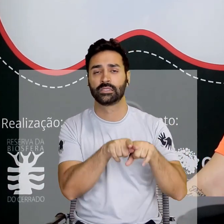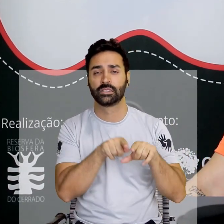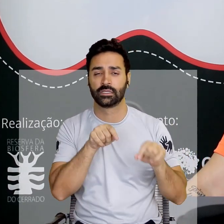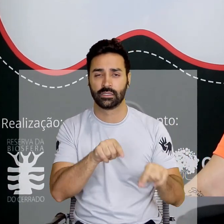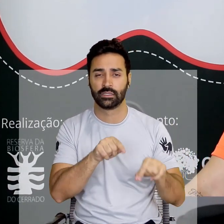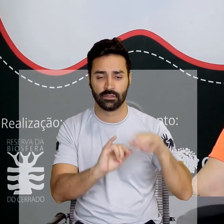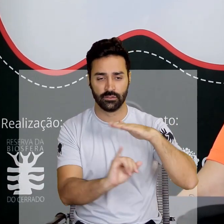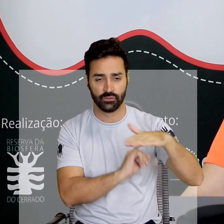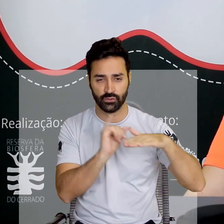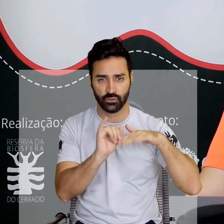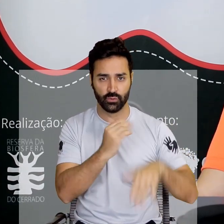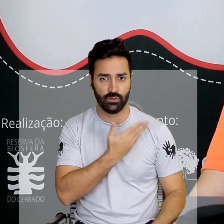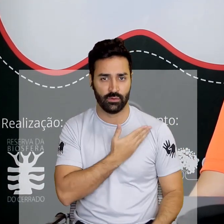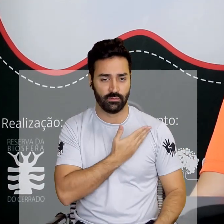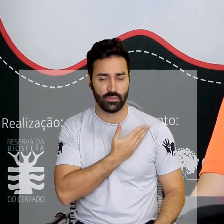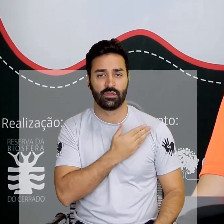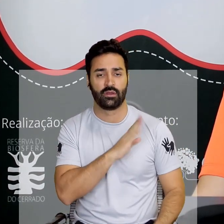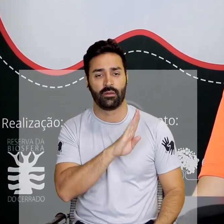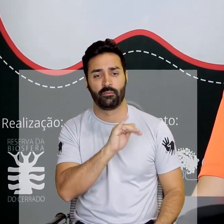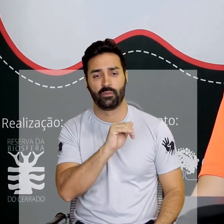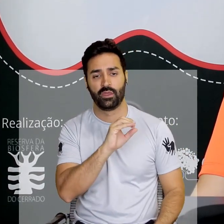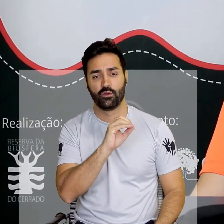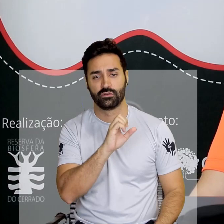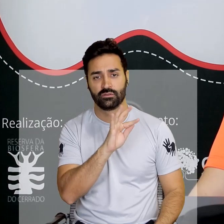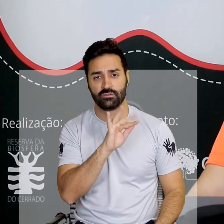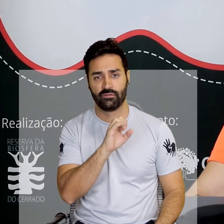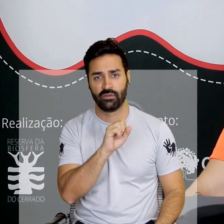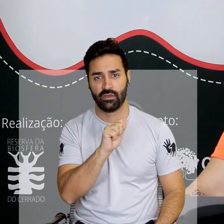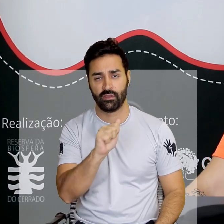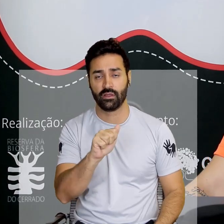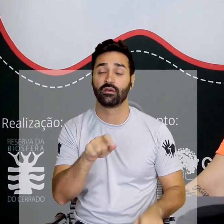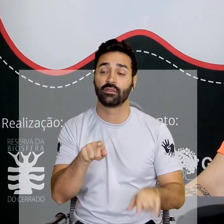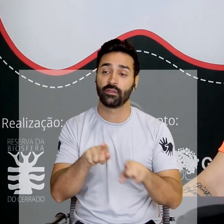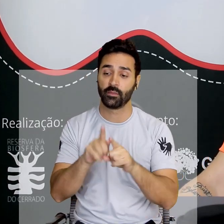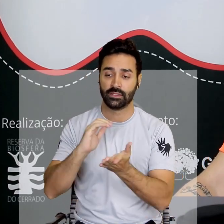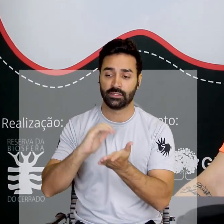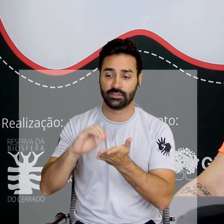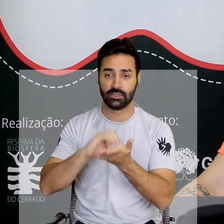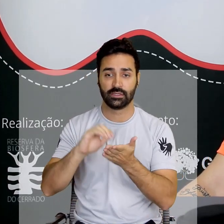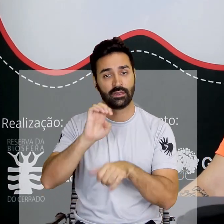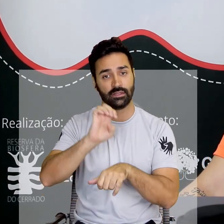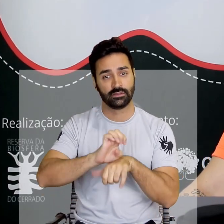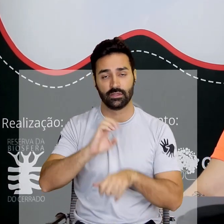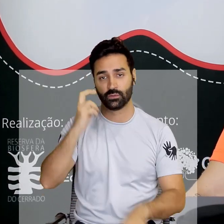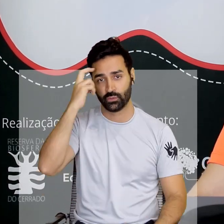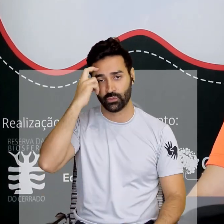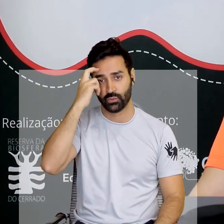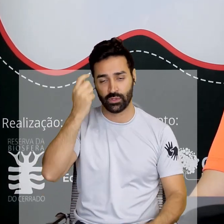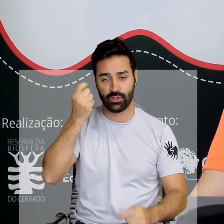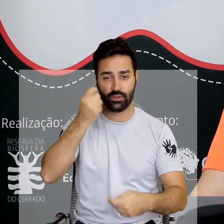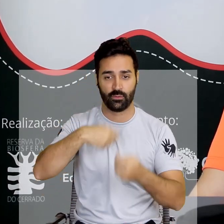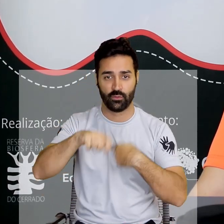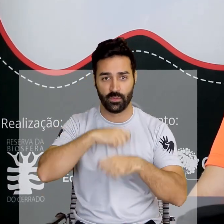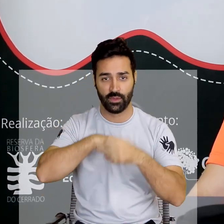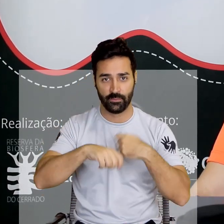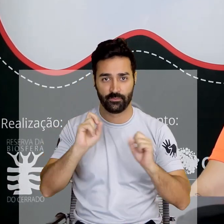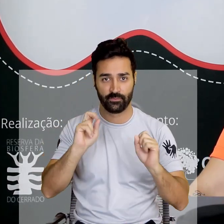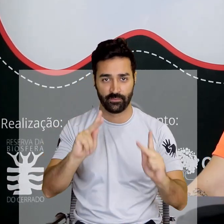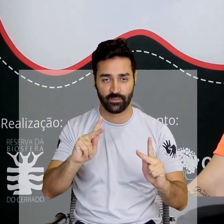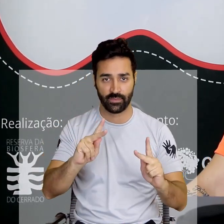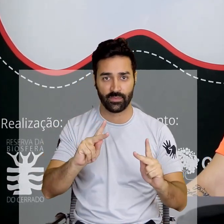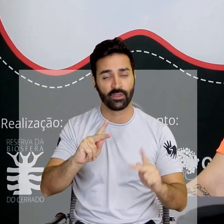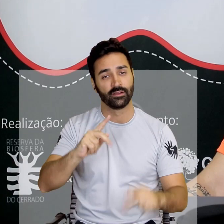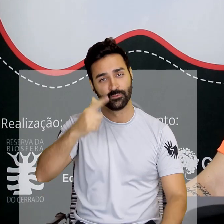do Instituto Amigos da Reserva da Biosfera do Cerrado e da Secretaria de Estado de Cultura e Economia Criativa. Mais uma